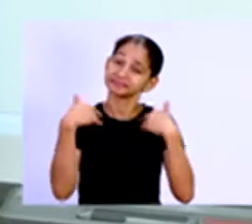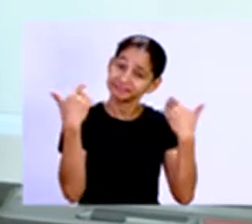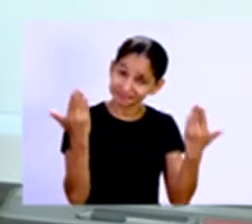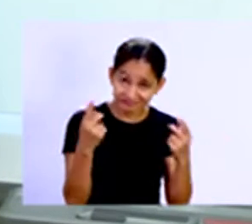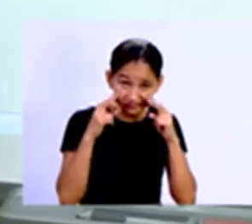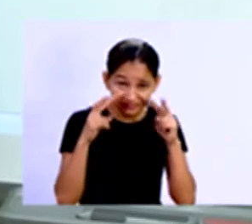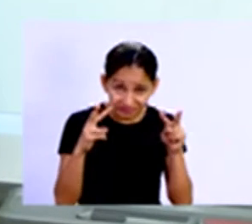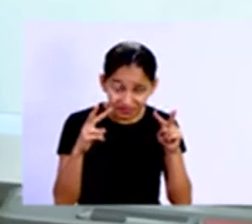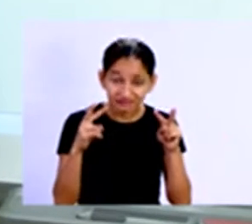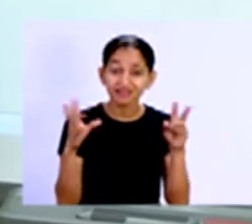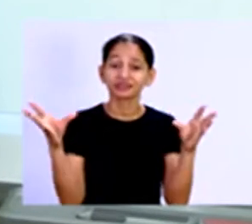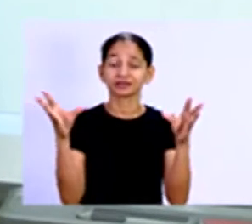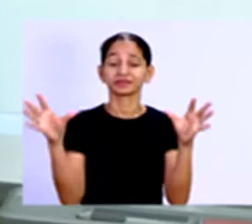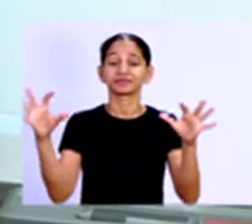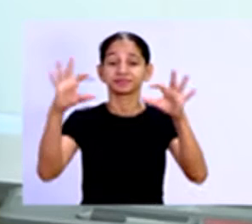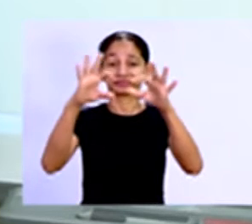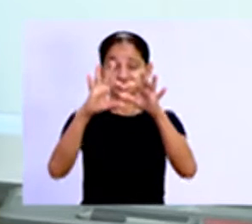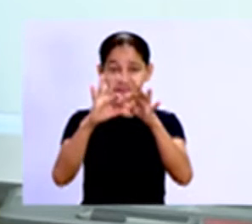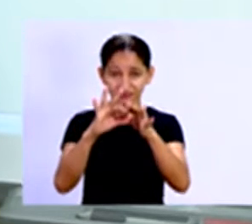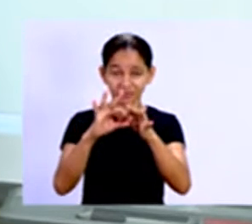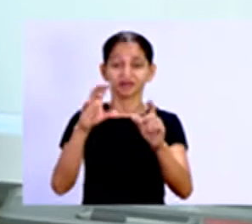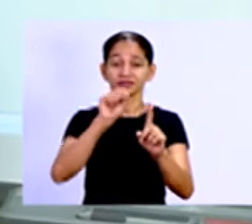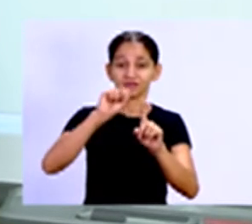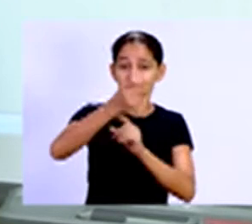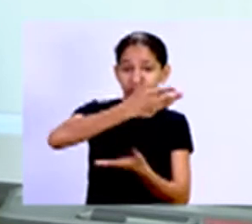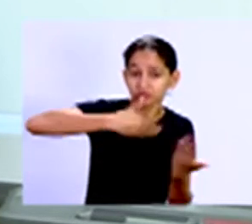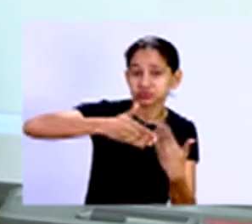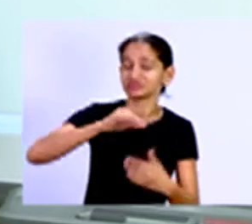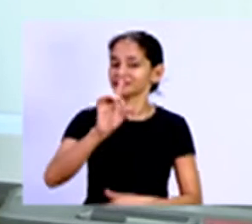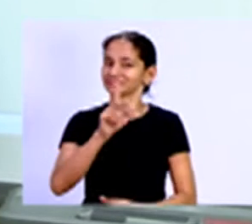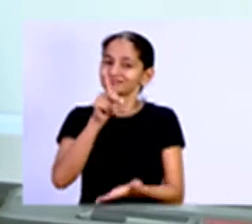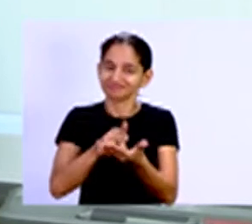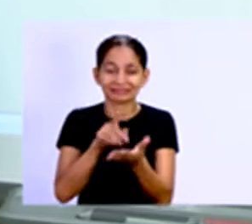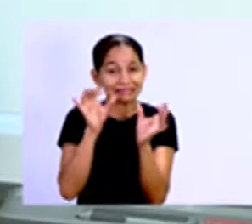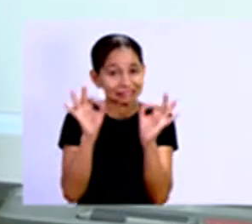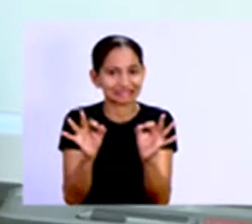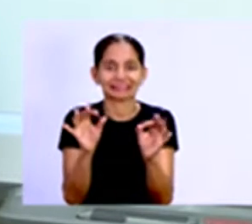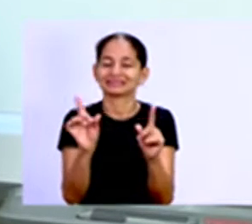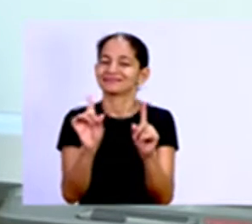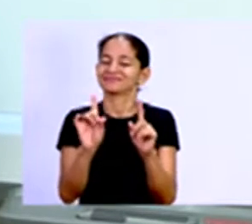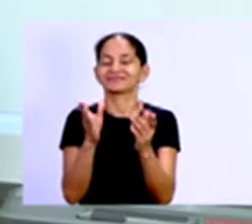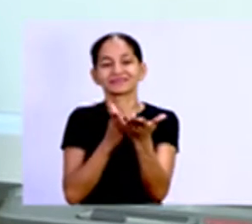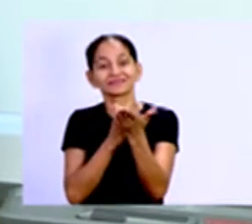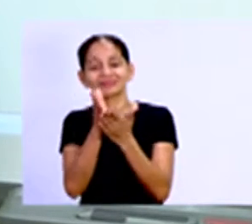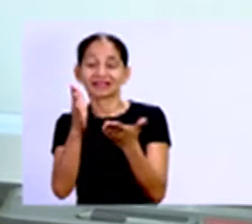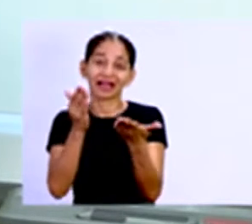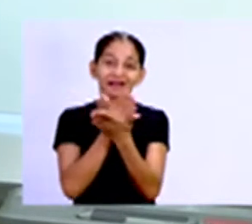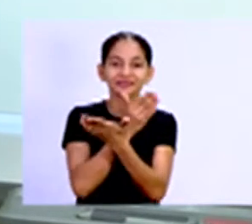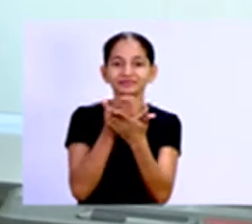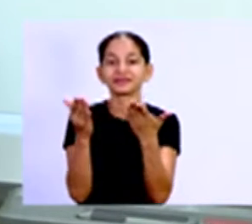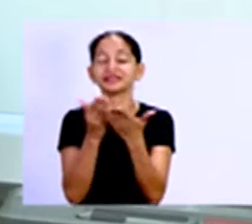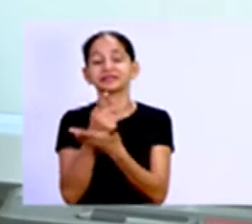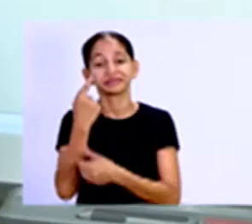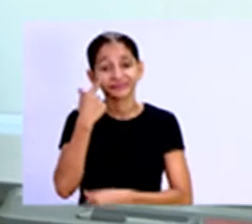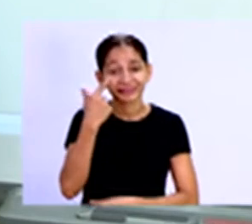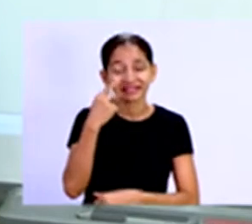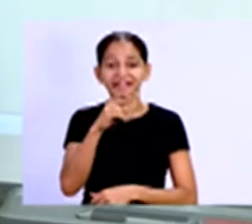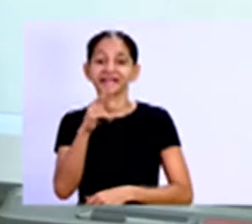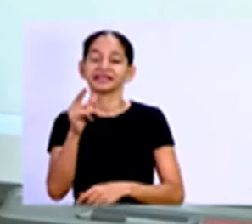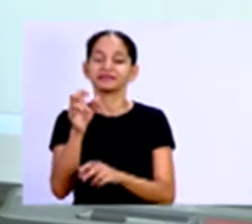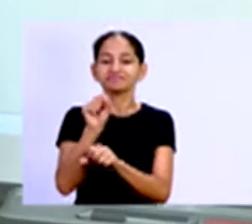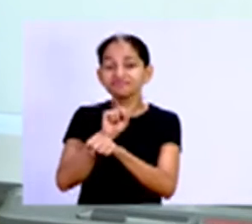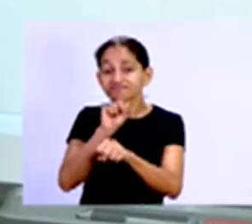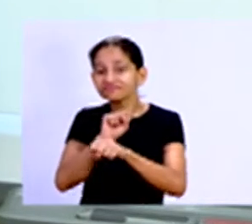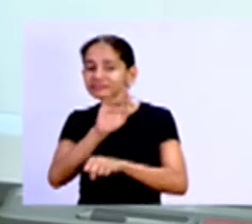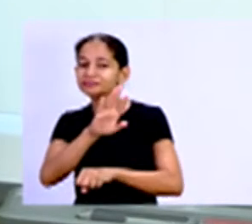unidade, completando o processo de socialização, que não é bem assim. Muitas das ações a gente sempre espera uma configuração de